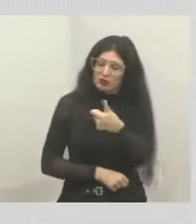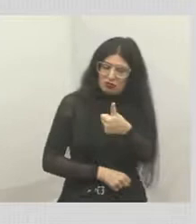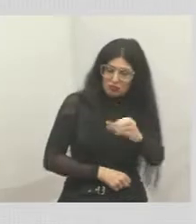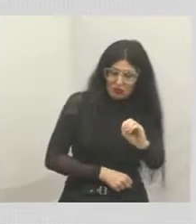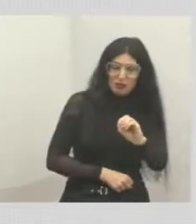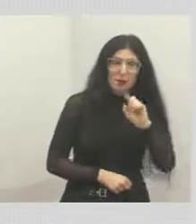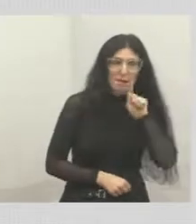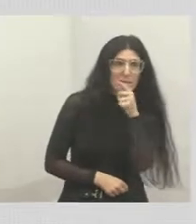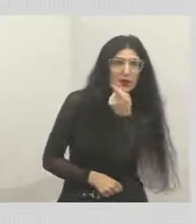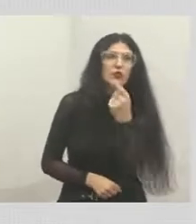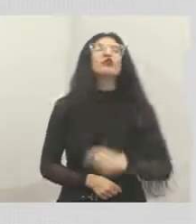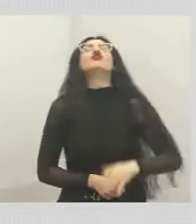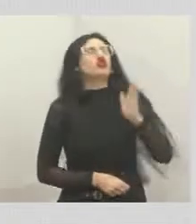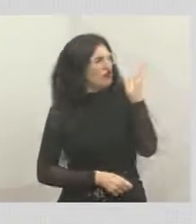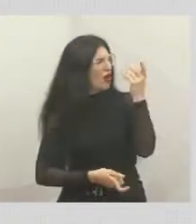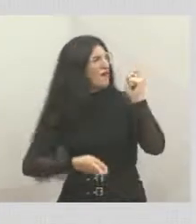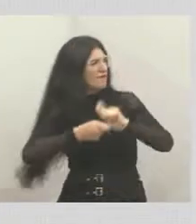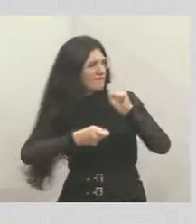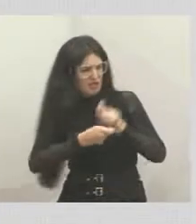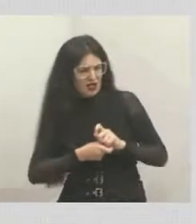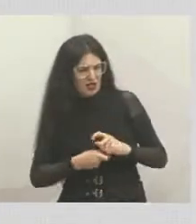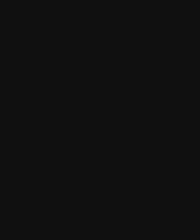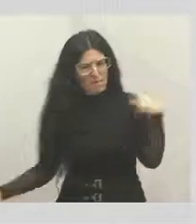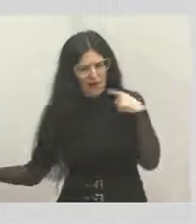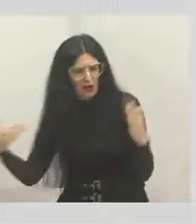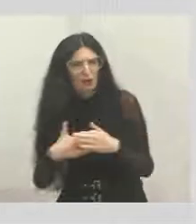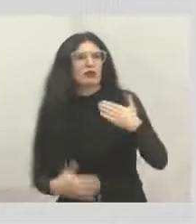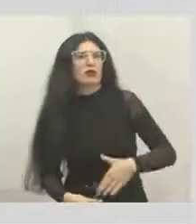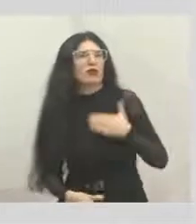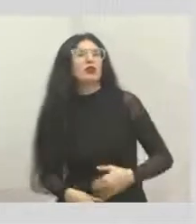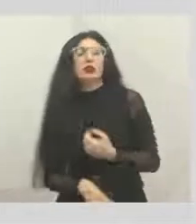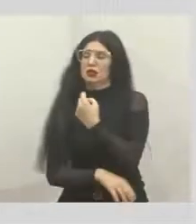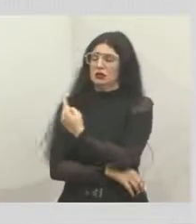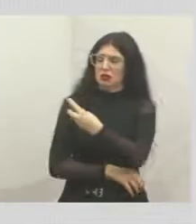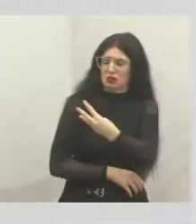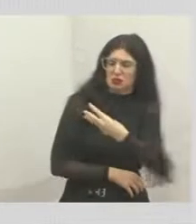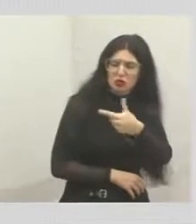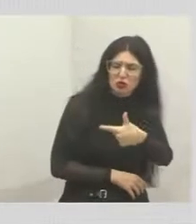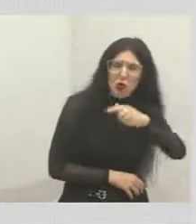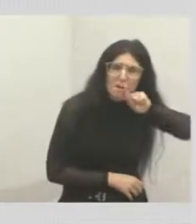257.510.000, realizado até o segundo quadrimestre,